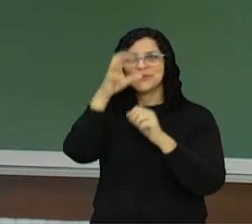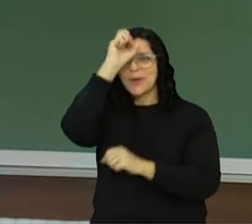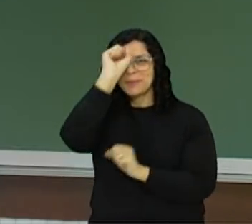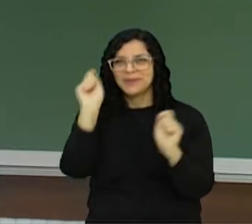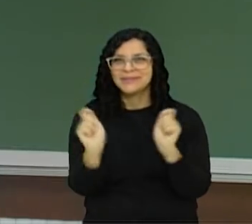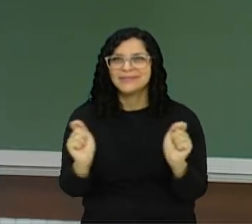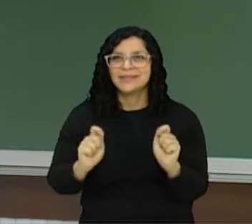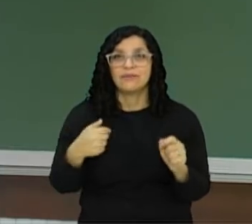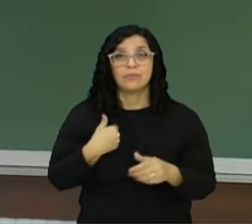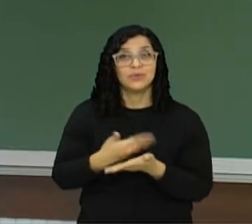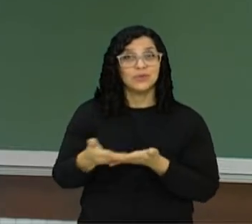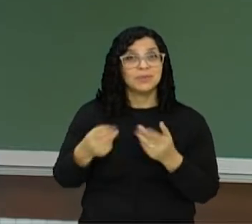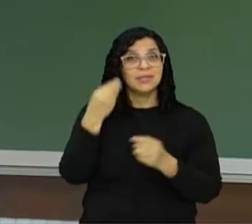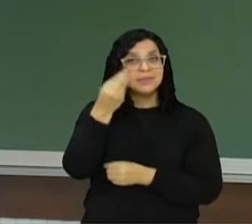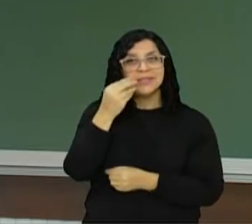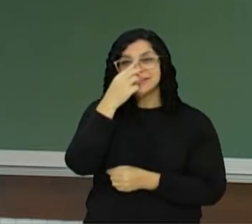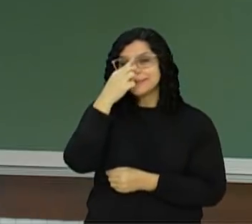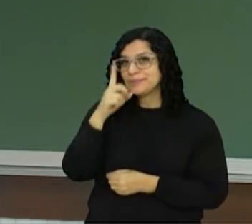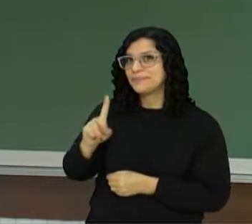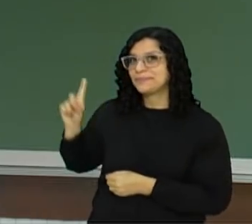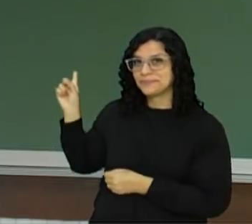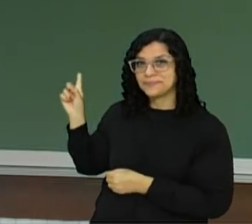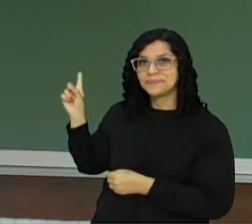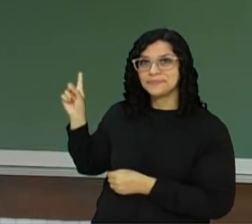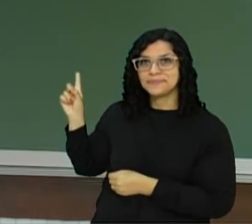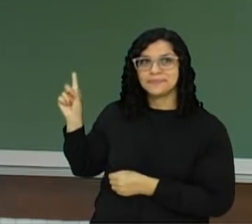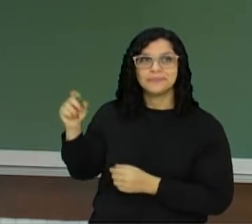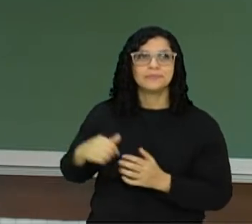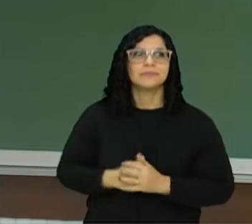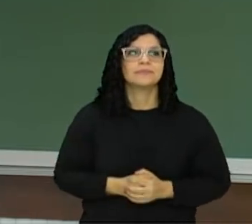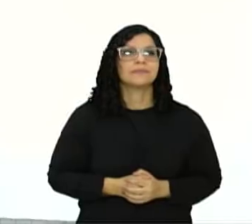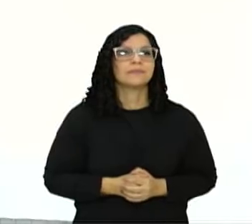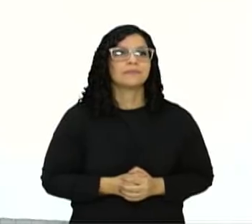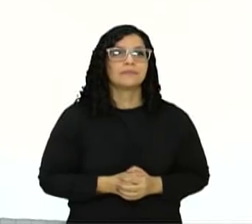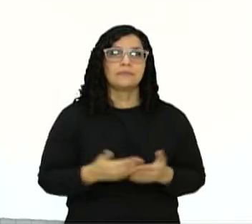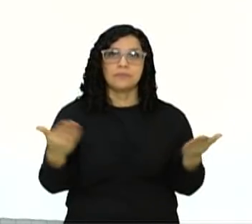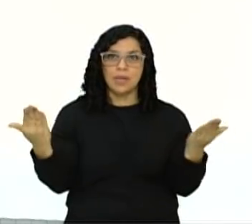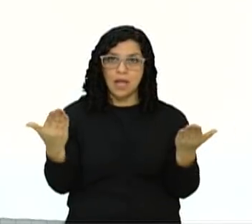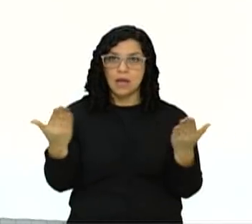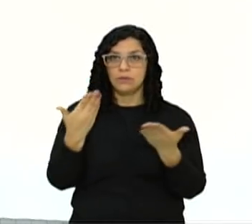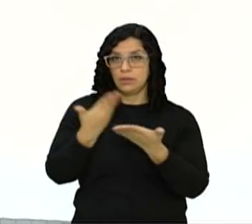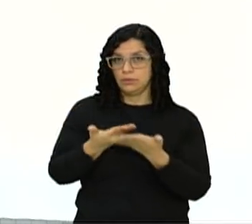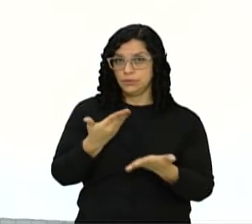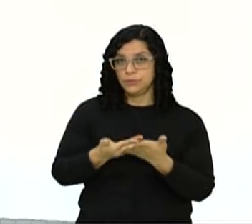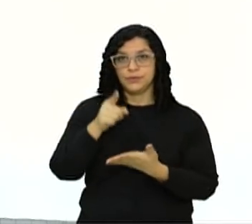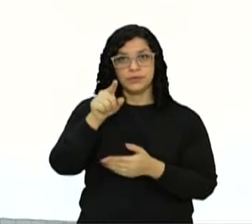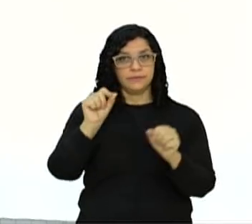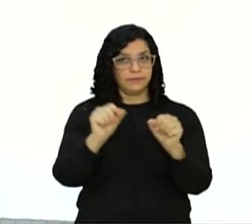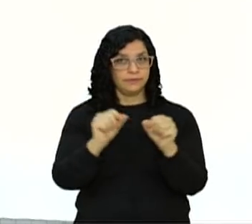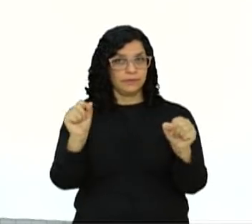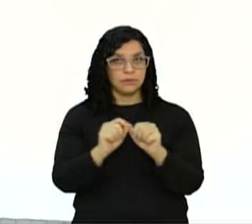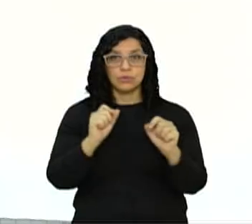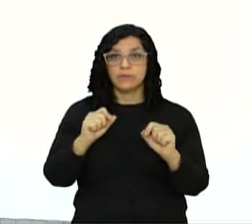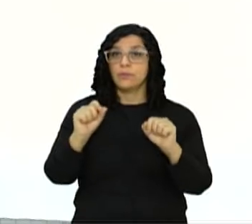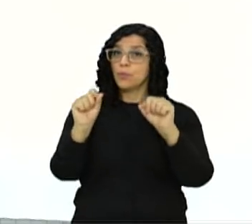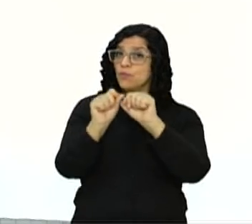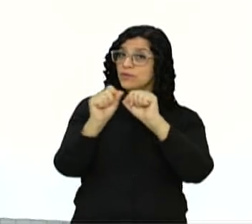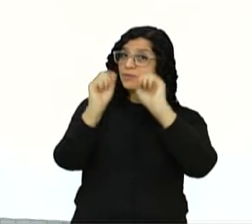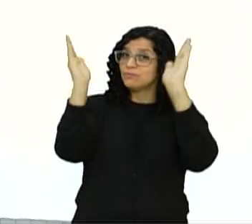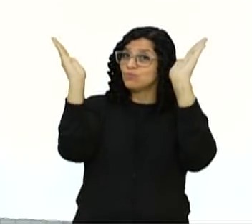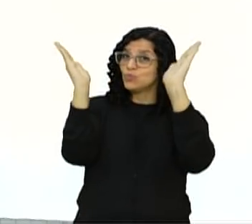aprender. Então vamos começar nosso experimento? Então reparem aqui na nossa tela. Nesta aula, você vai